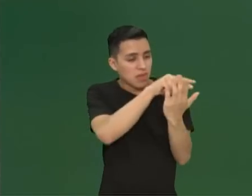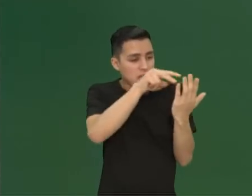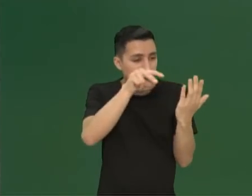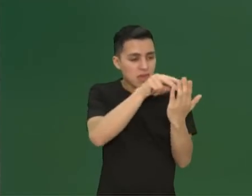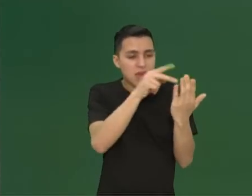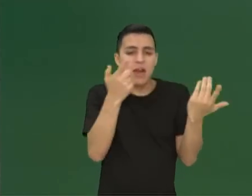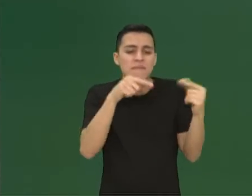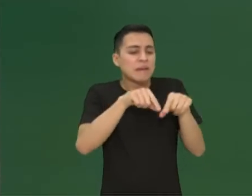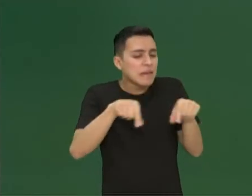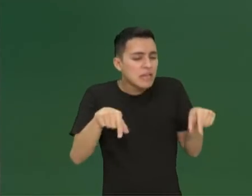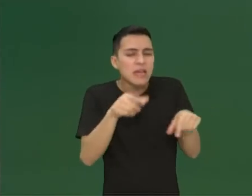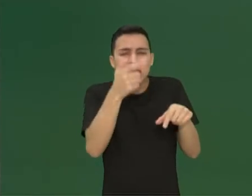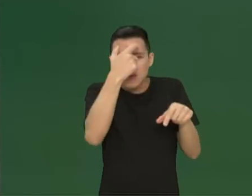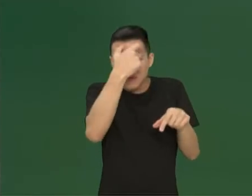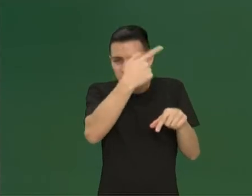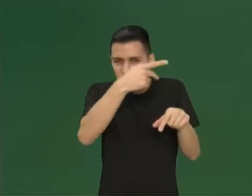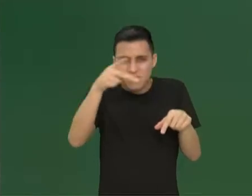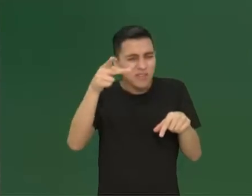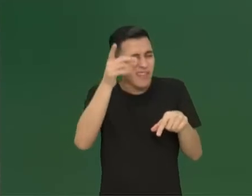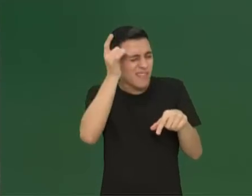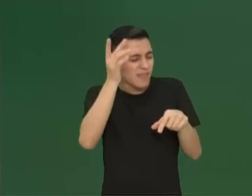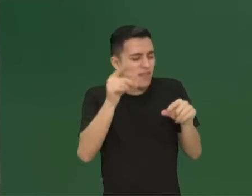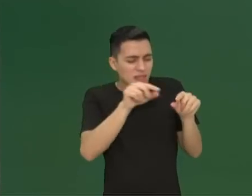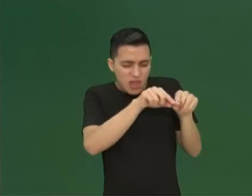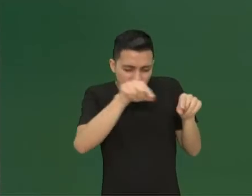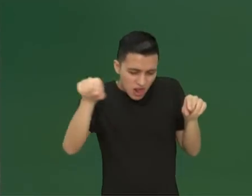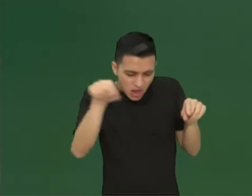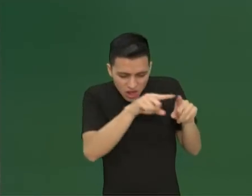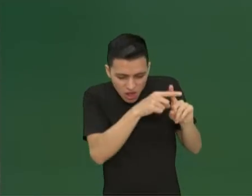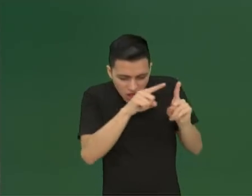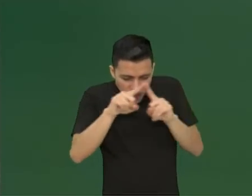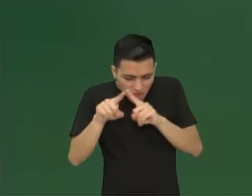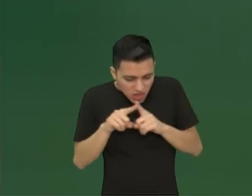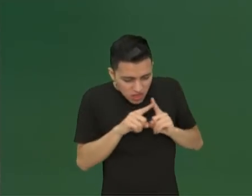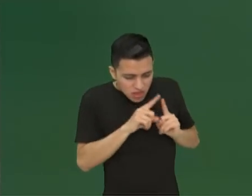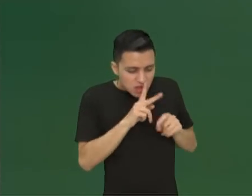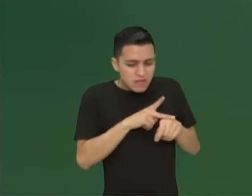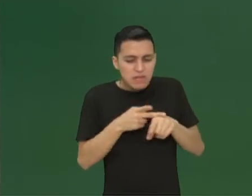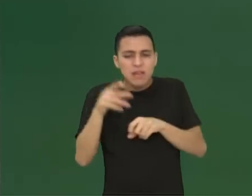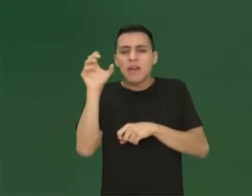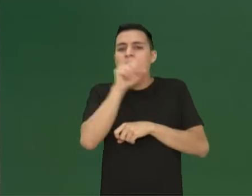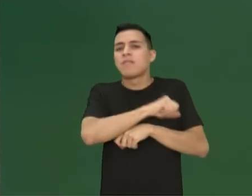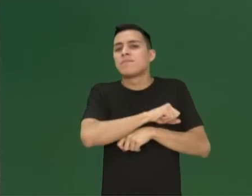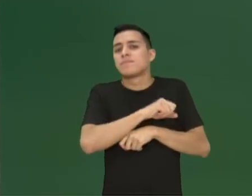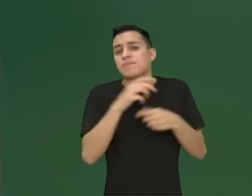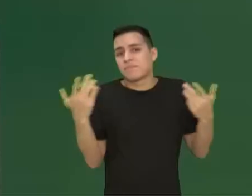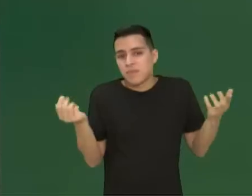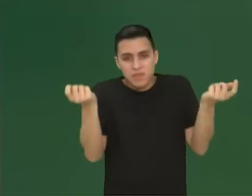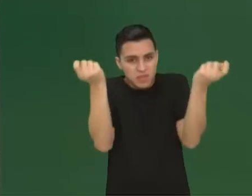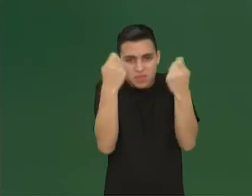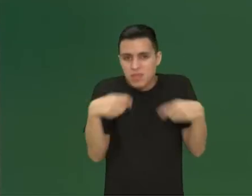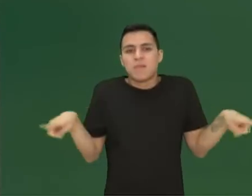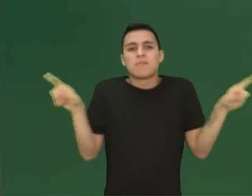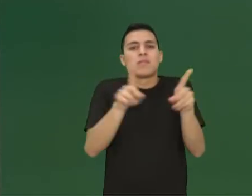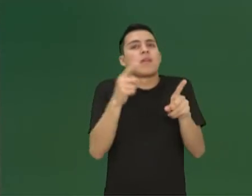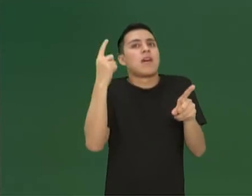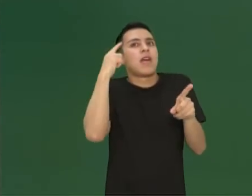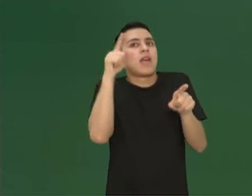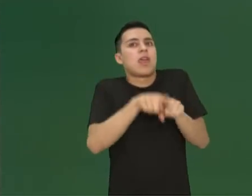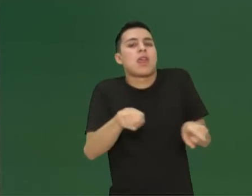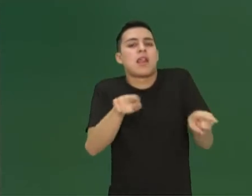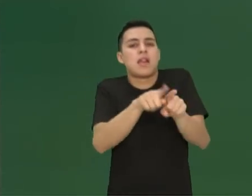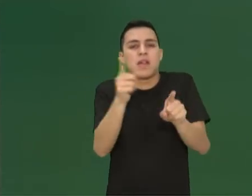mas nesta linha sua mente vai decifrando o código quase automaticamente, sem precisar pensar